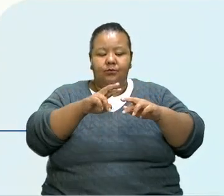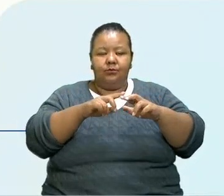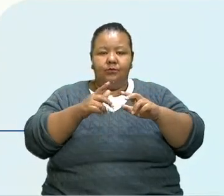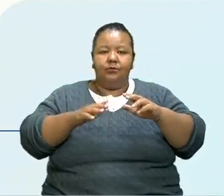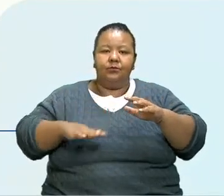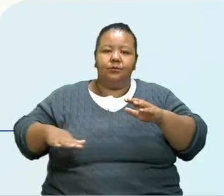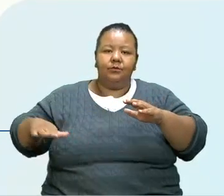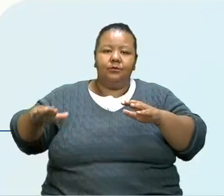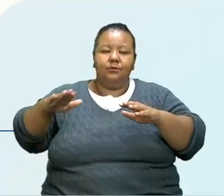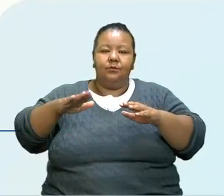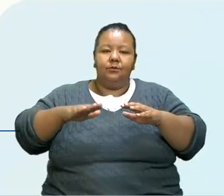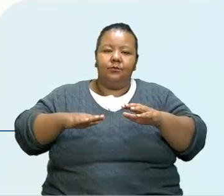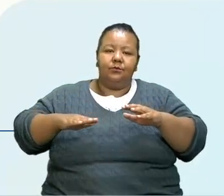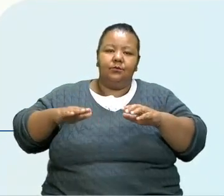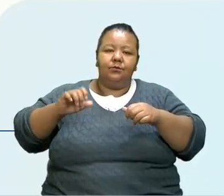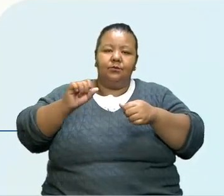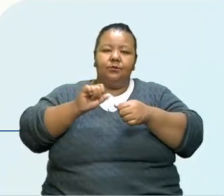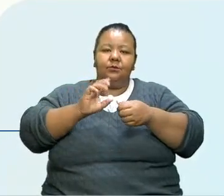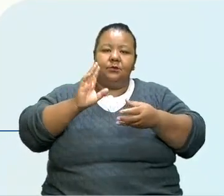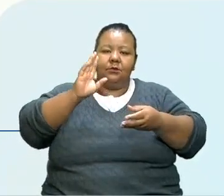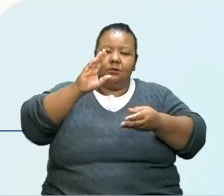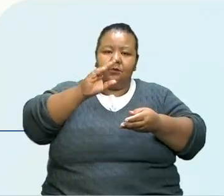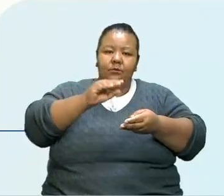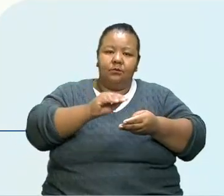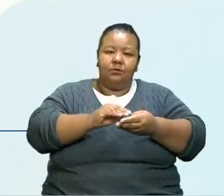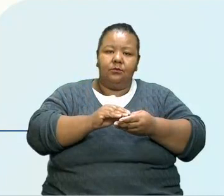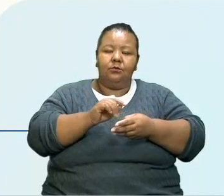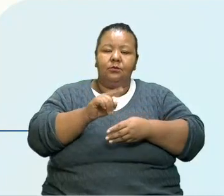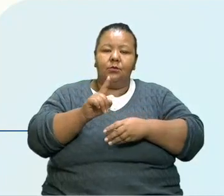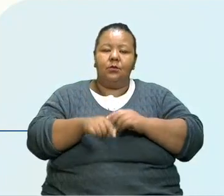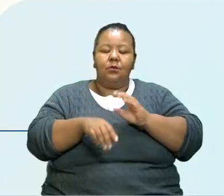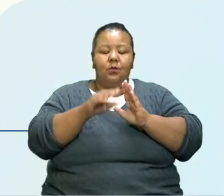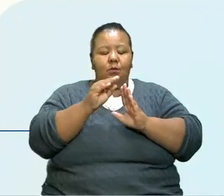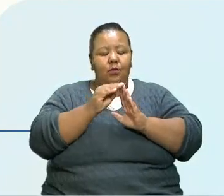genérico, eu estou falando daquele conteúdo sintético, eu estou falando daquele conteúdo